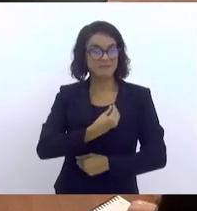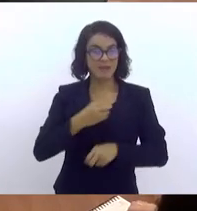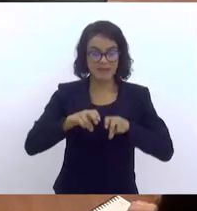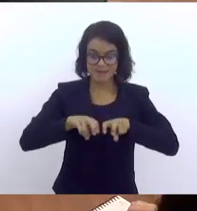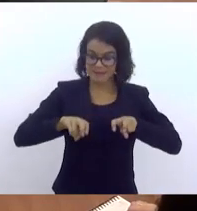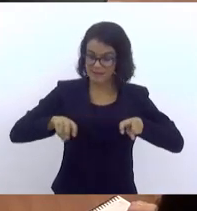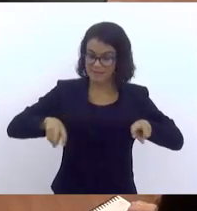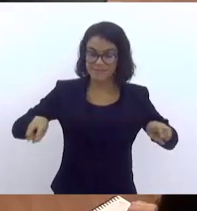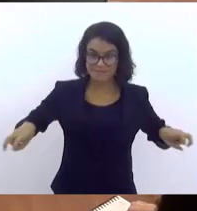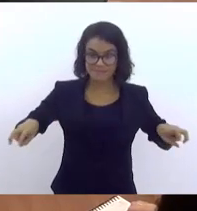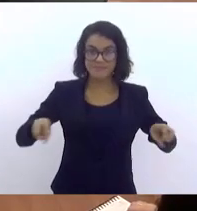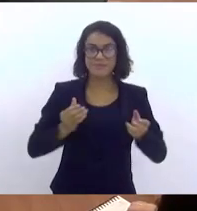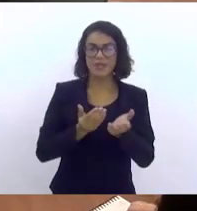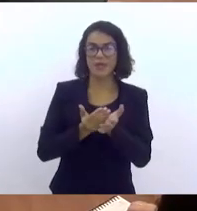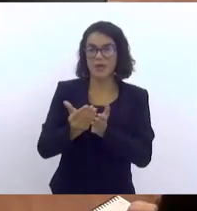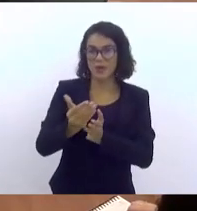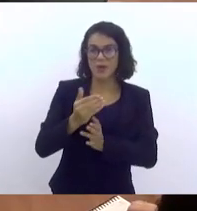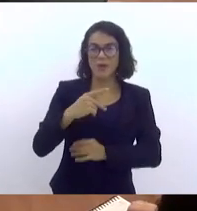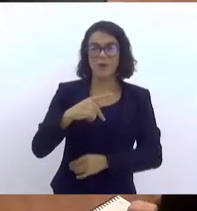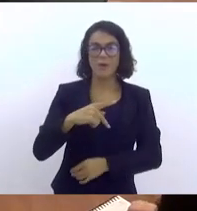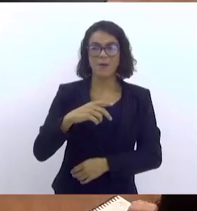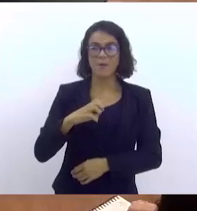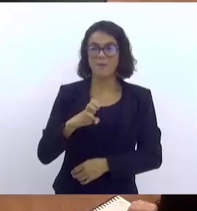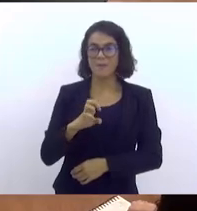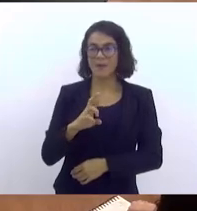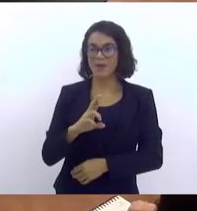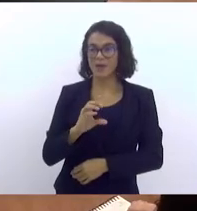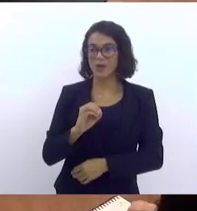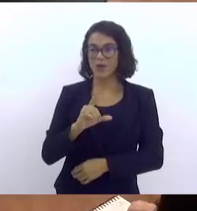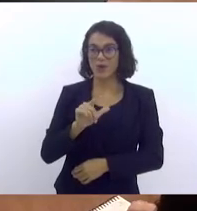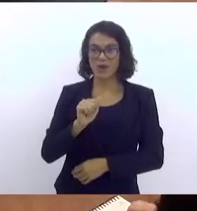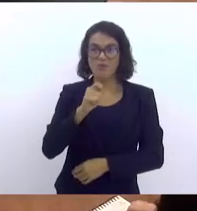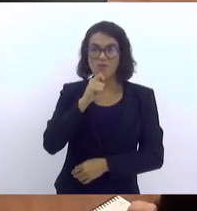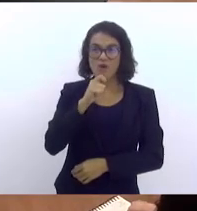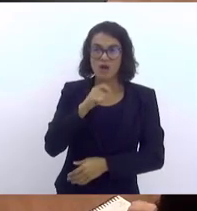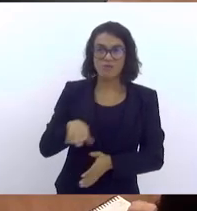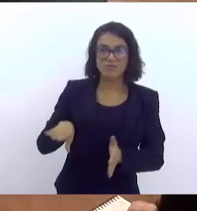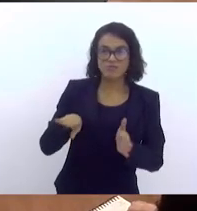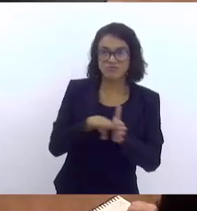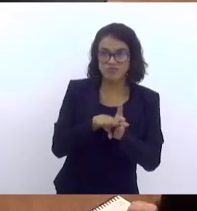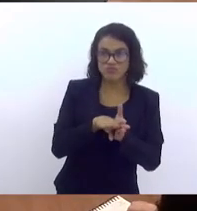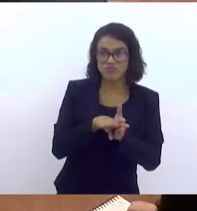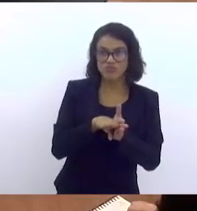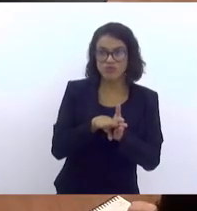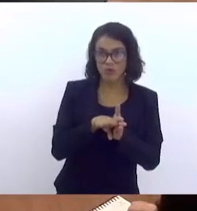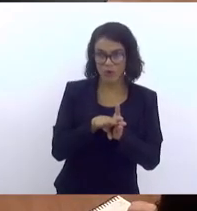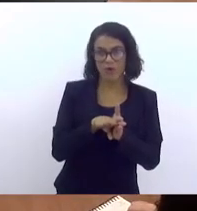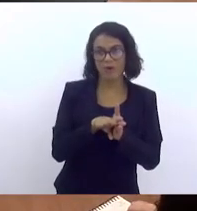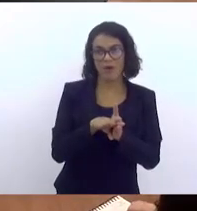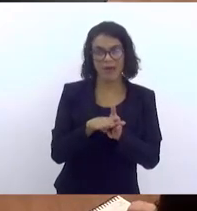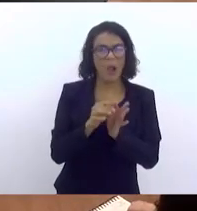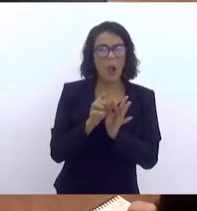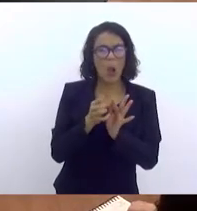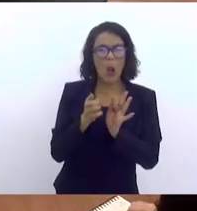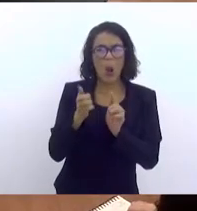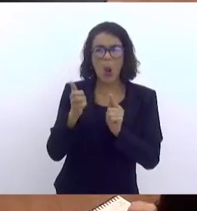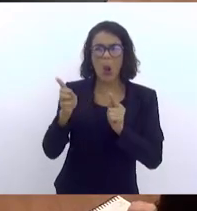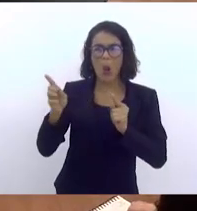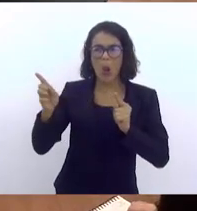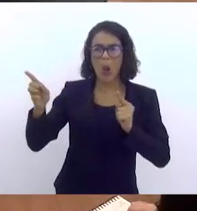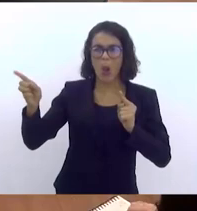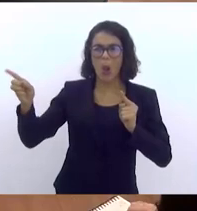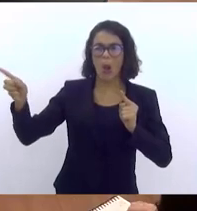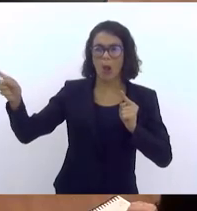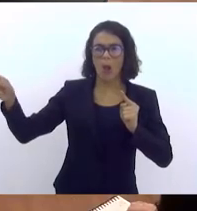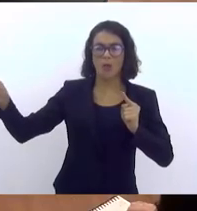vou começar pela Pérola Mas penso que ela ainda não chegou a pérola tem um deslocamento expressivo até aqui e assim